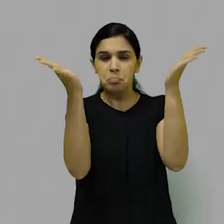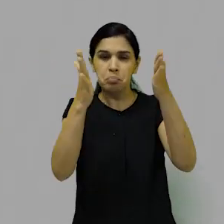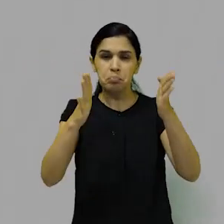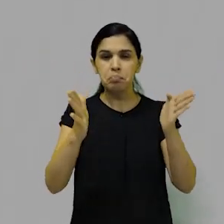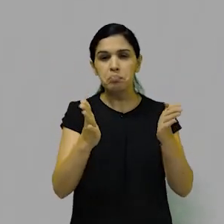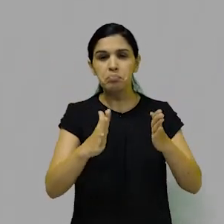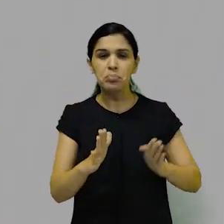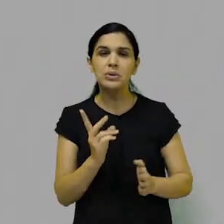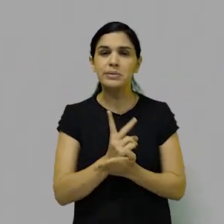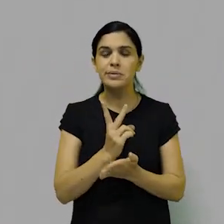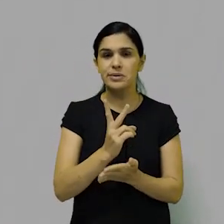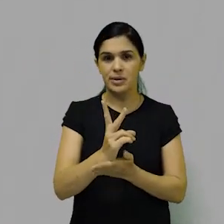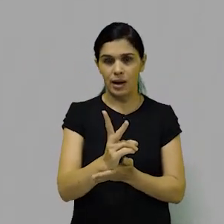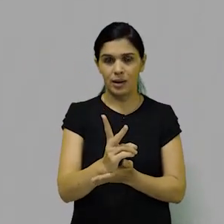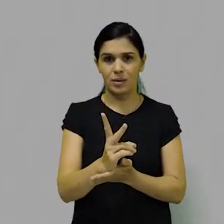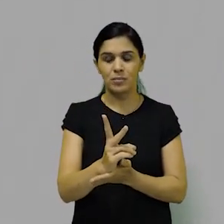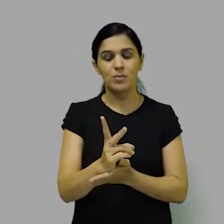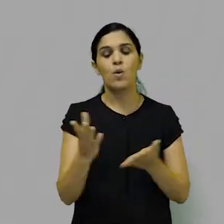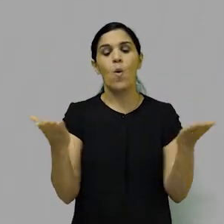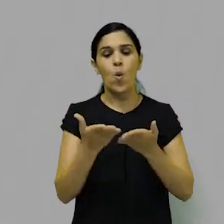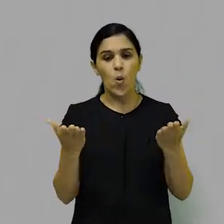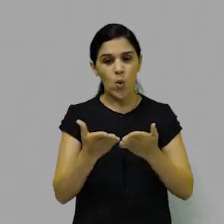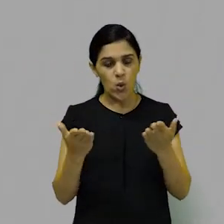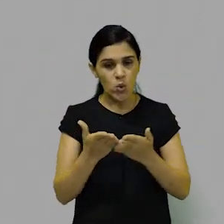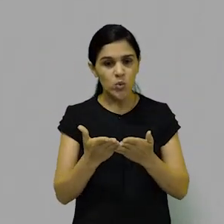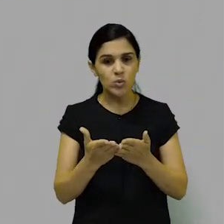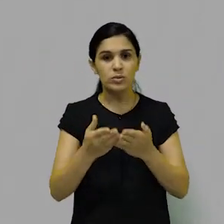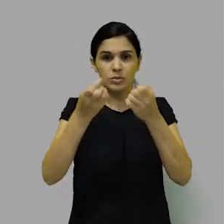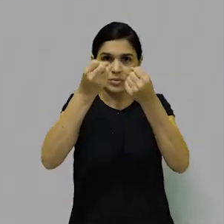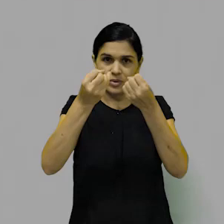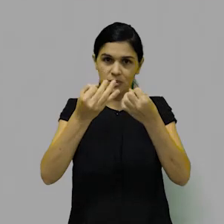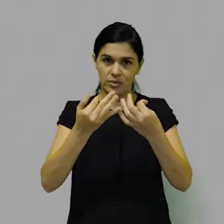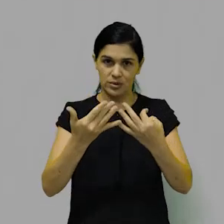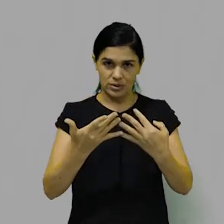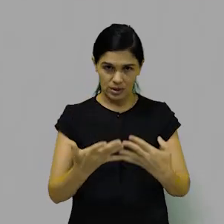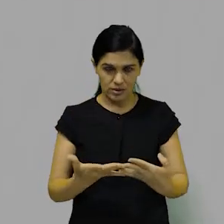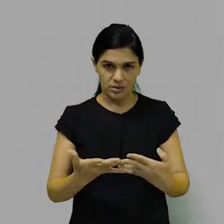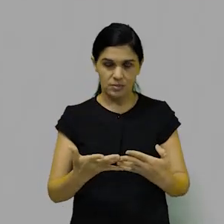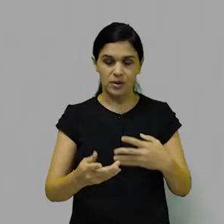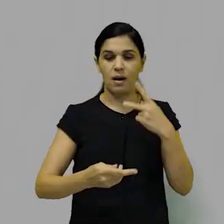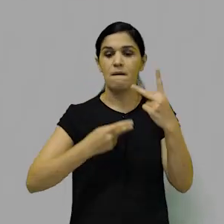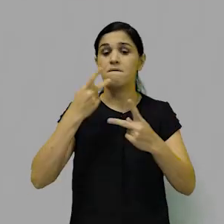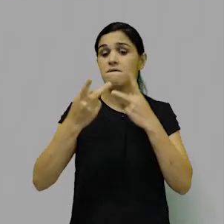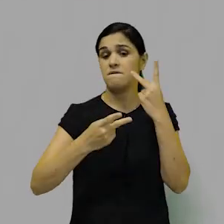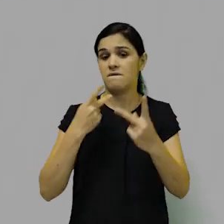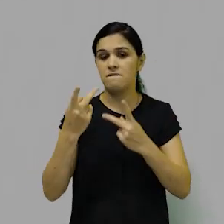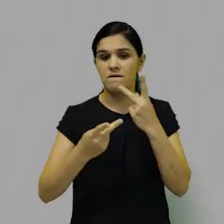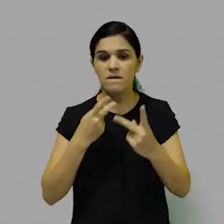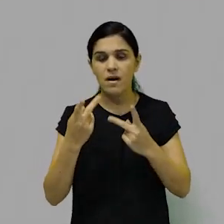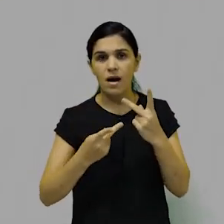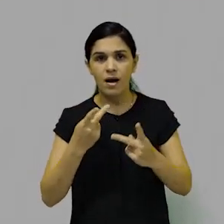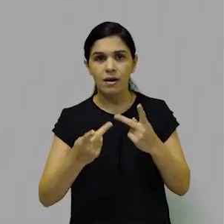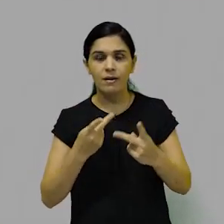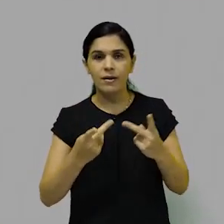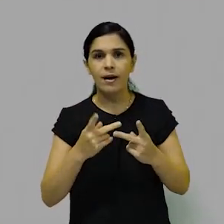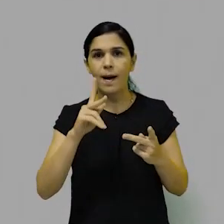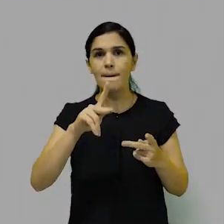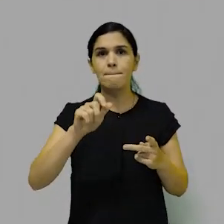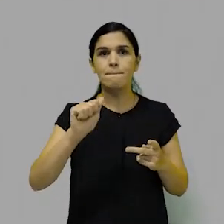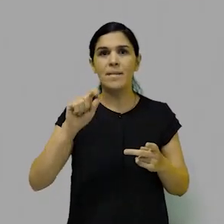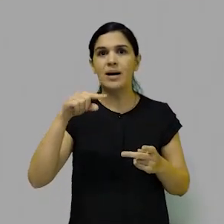iremos falar especificadamente desses padrões de beleza, tá certo? Na qual a sociedade tenta nos